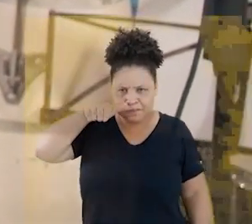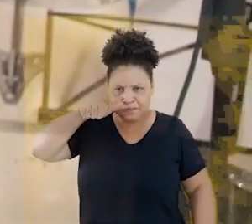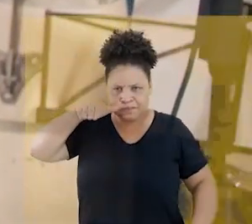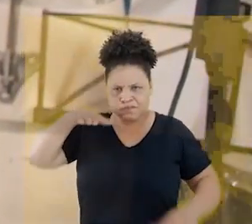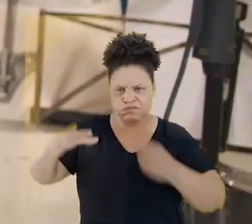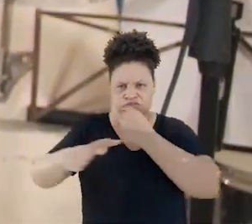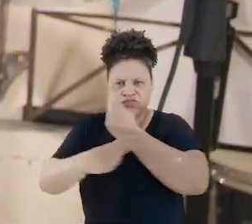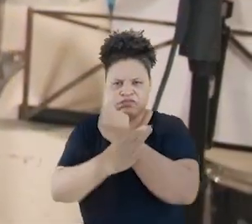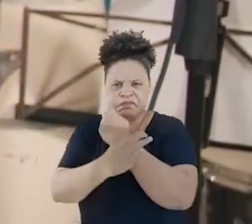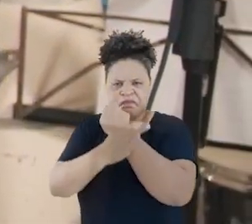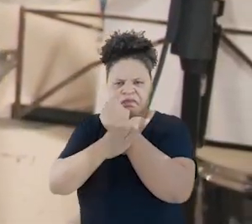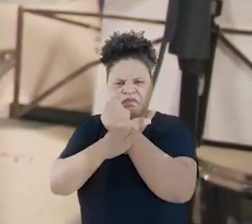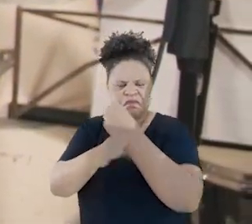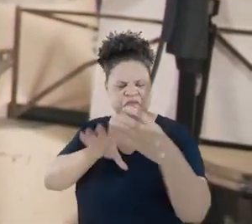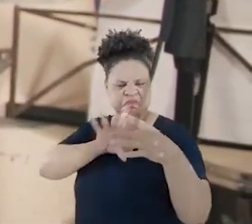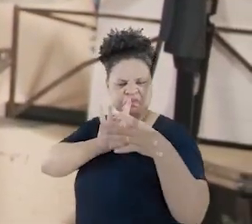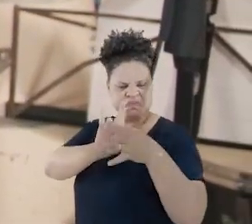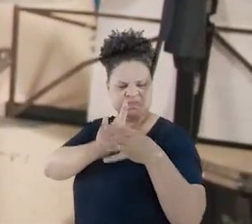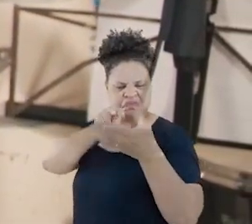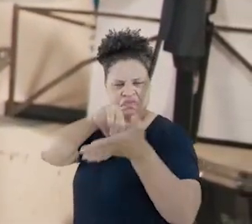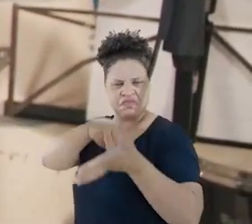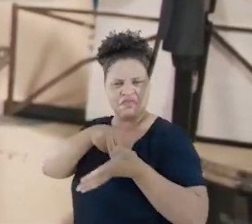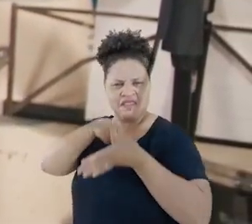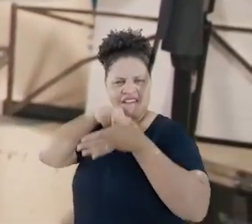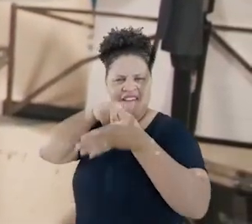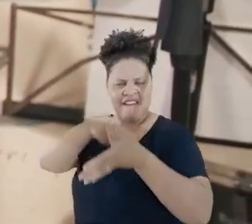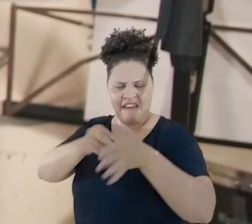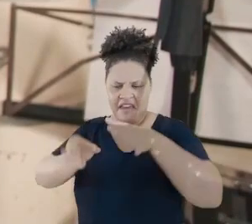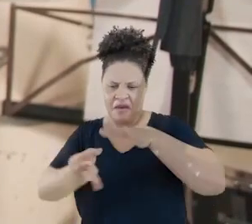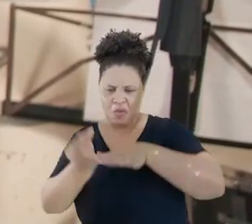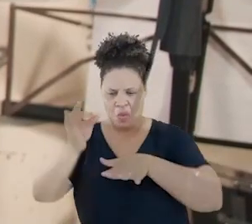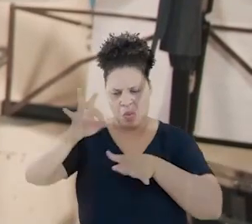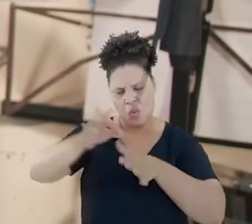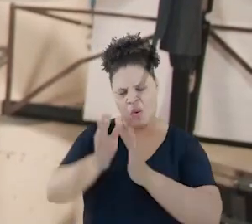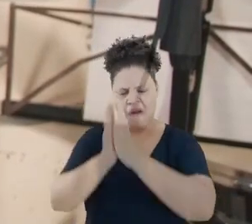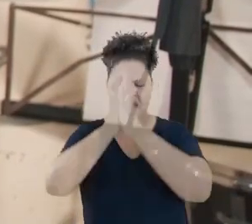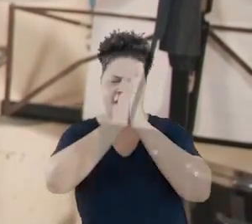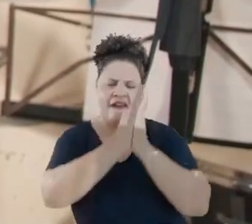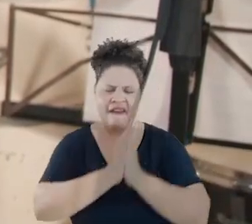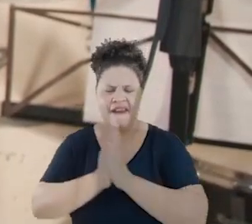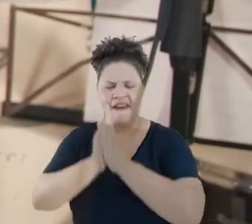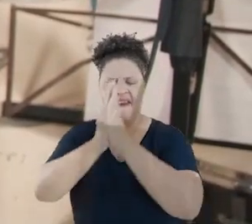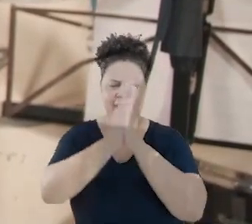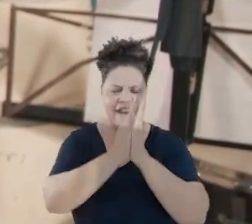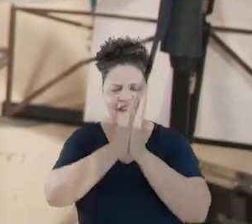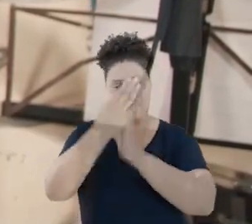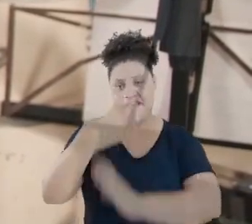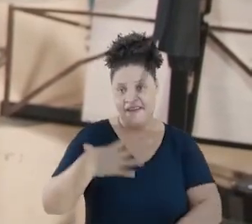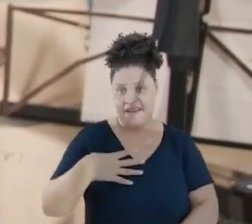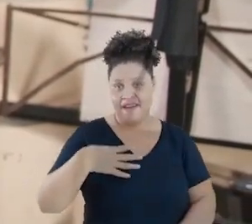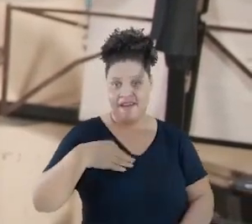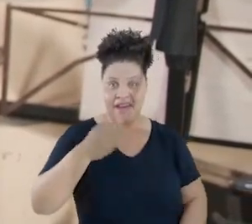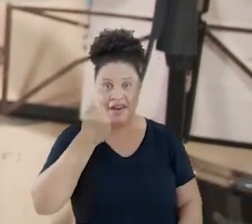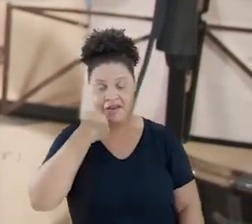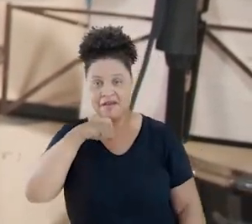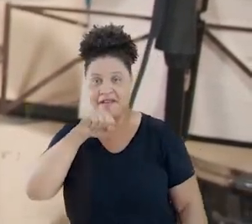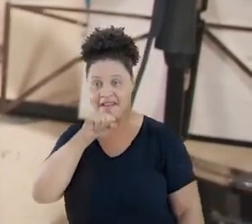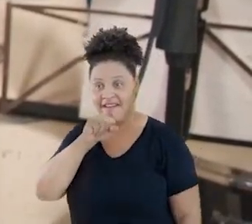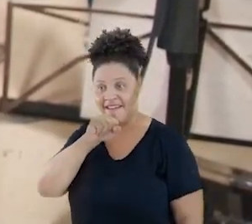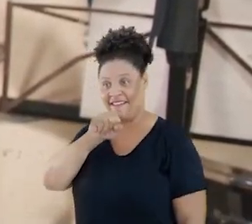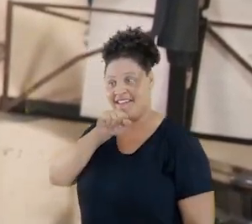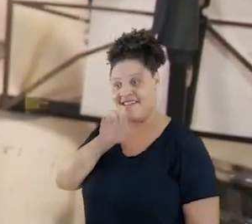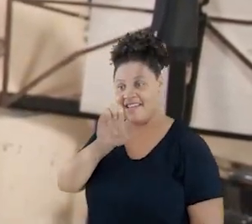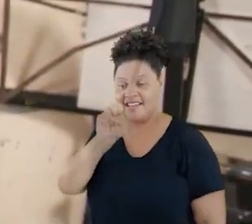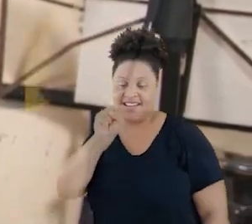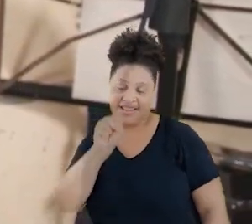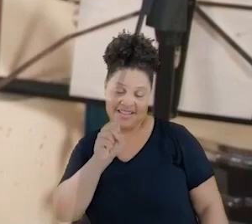fatos que não me deixam cair. Mulher guerreira, rendeira, peleja, bucha, benzedeira, filha de Esté, Maria, filha Silva, sertaneja, feminino, cangá, um e não